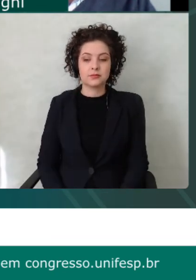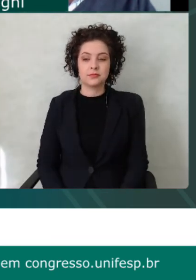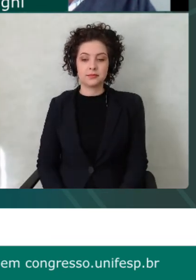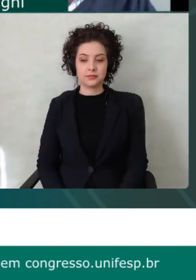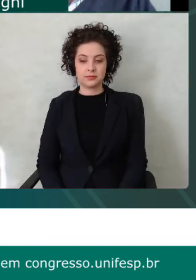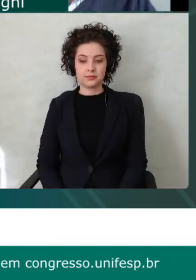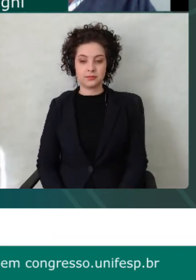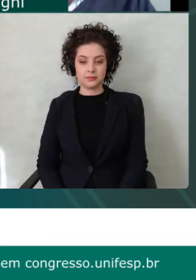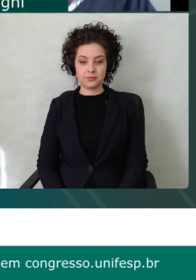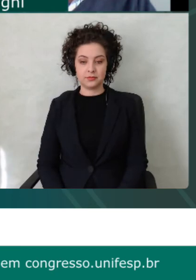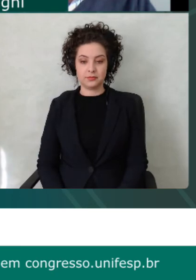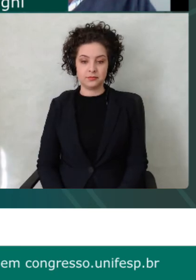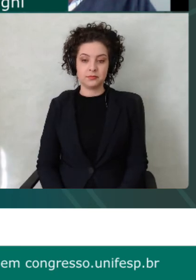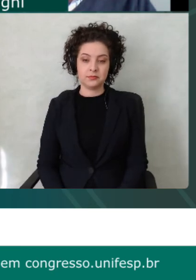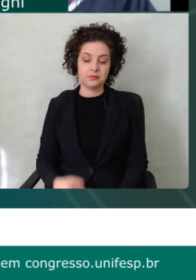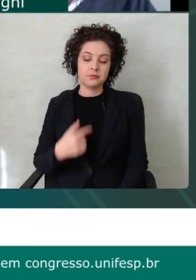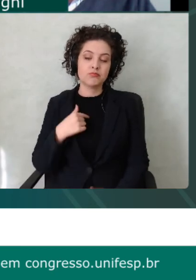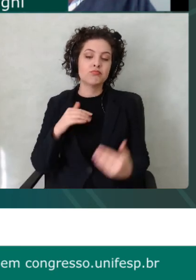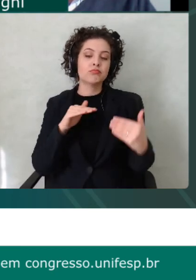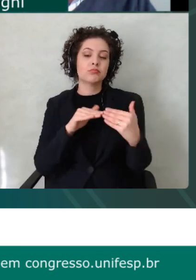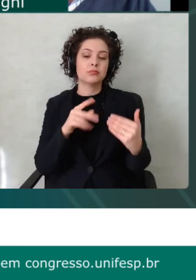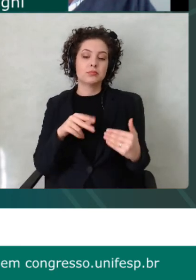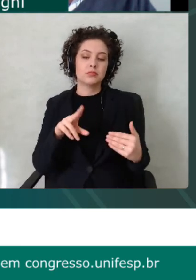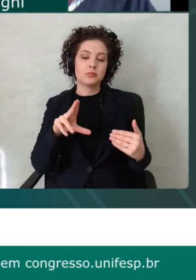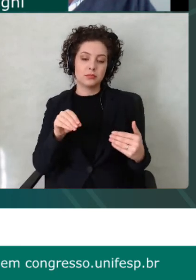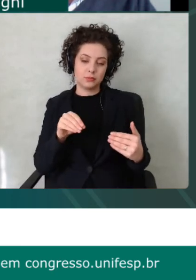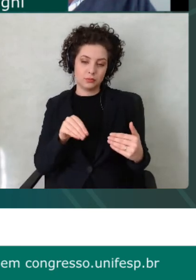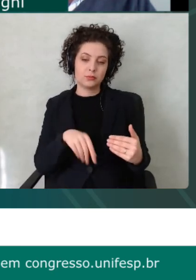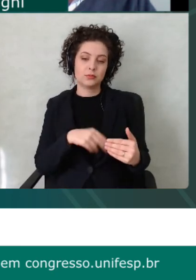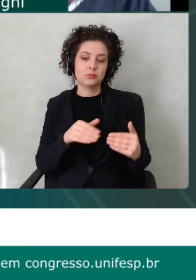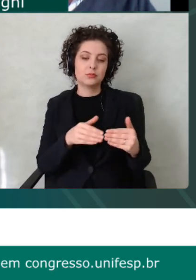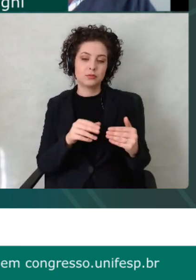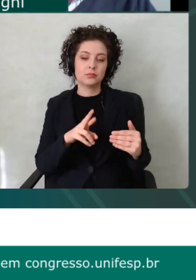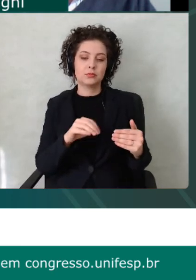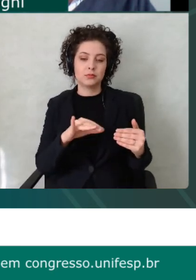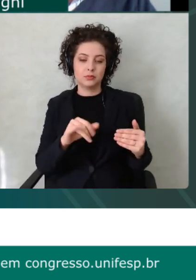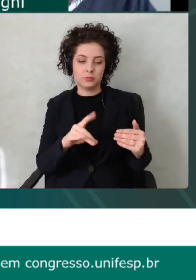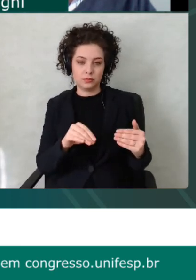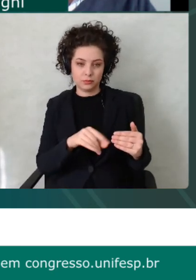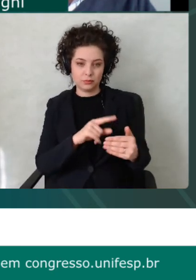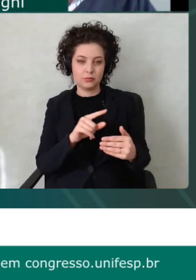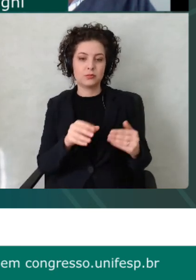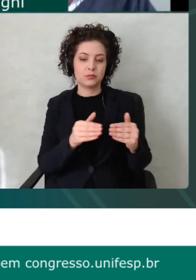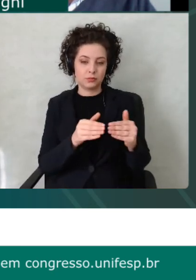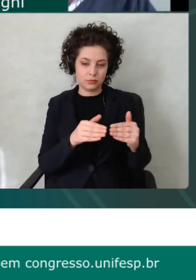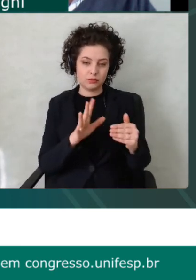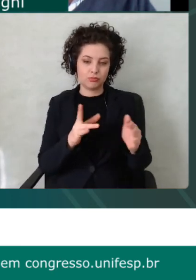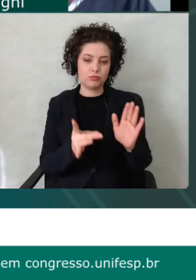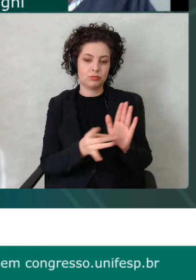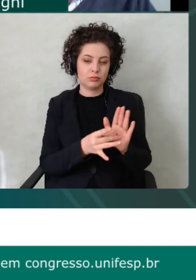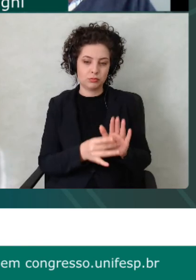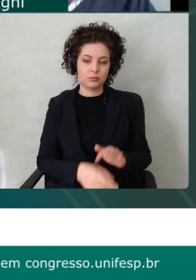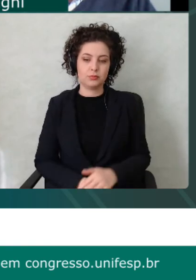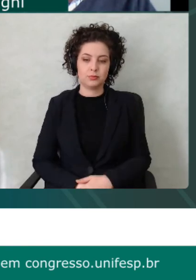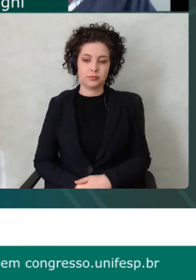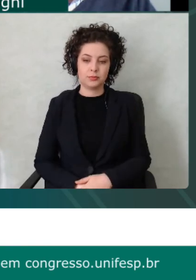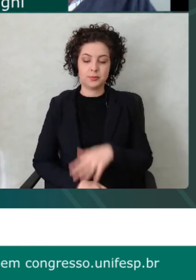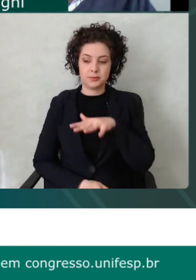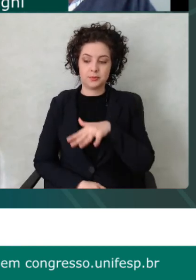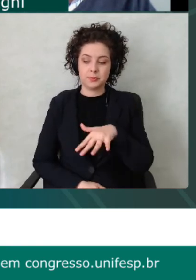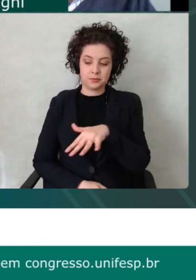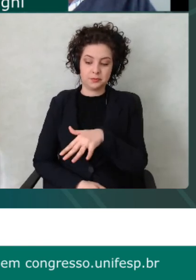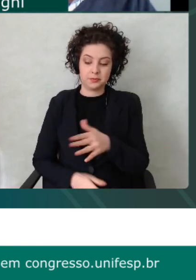Então, eu concordo com o Paulo, e o Ricardo também já estabeleceu. Eu acho que no momento a gente está muito mais